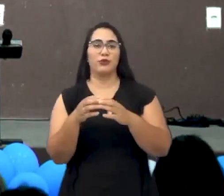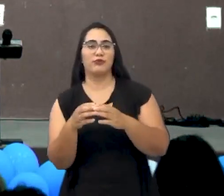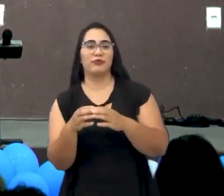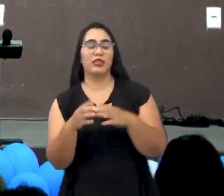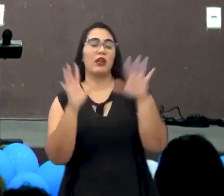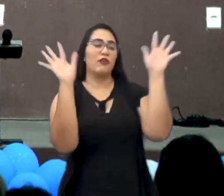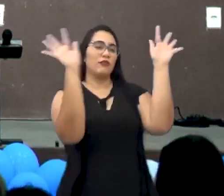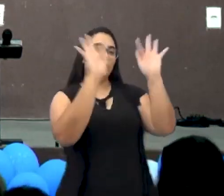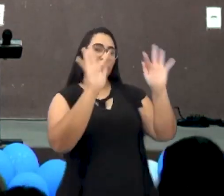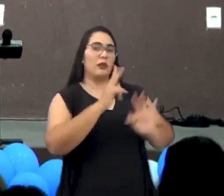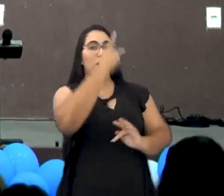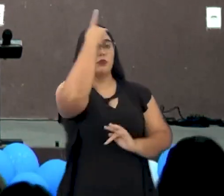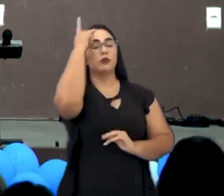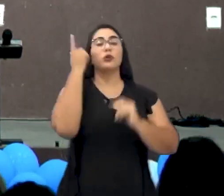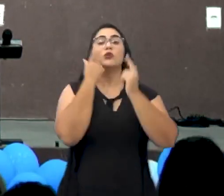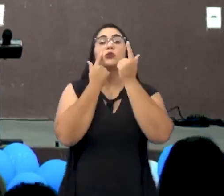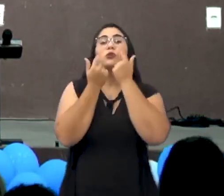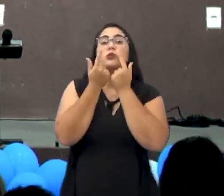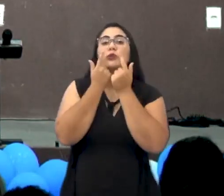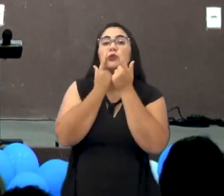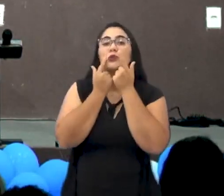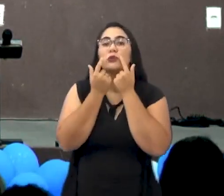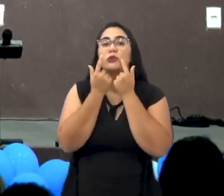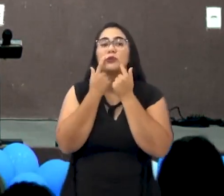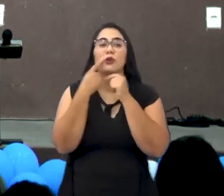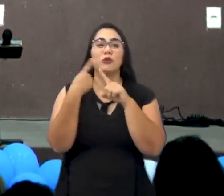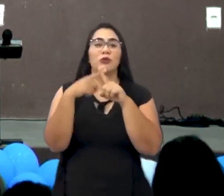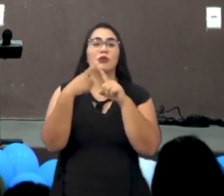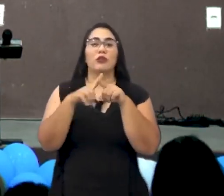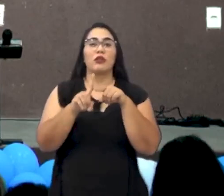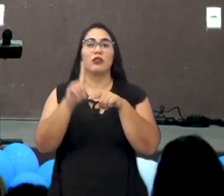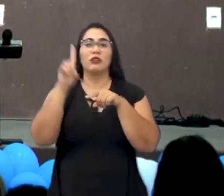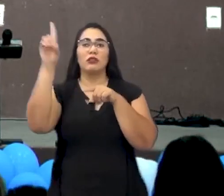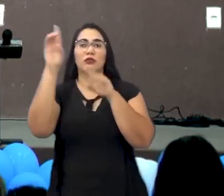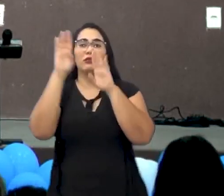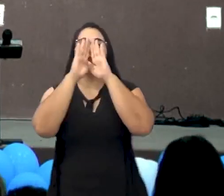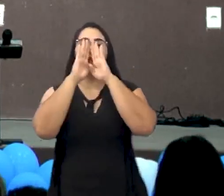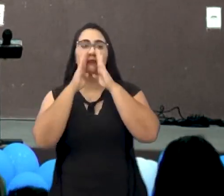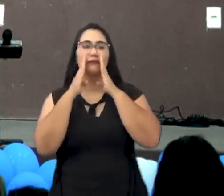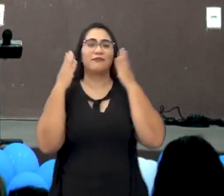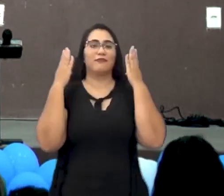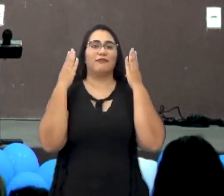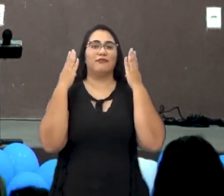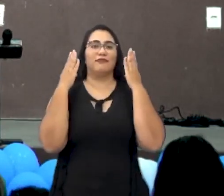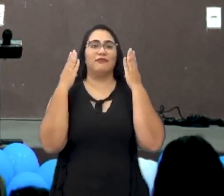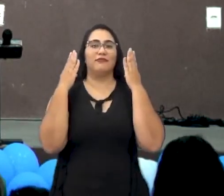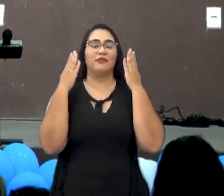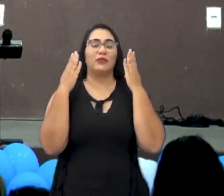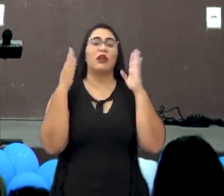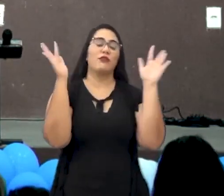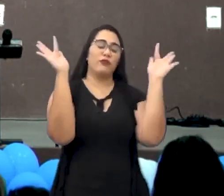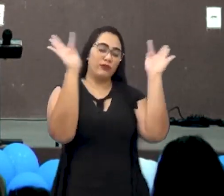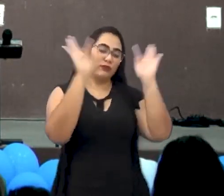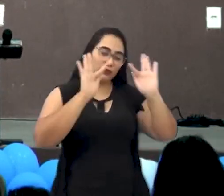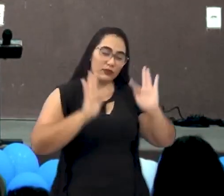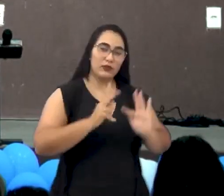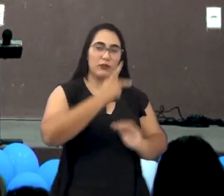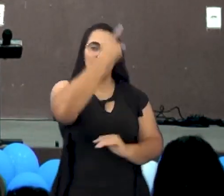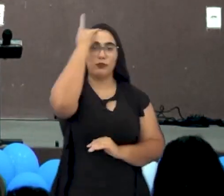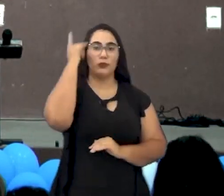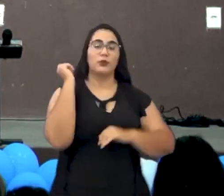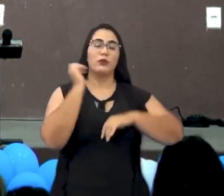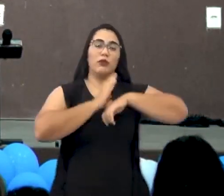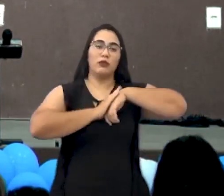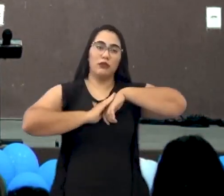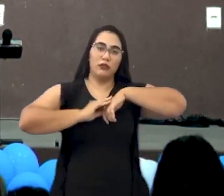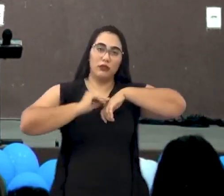Bem-aventurados os que choram, porque serão consolados. Bem-aventurados os